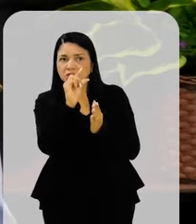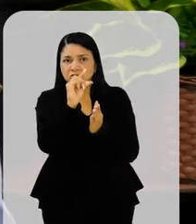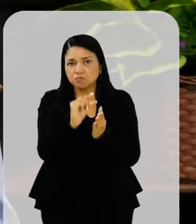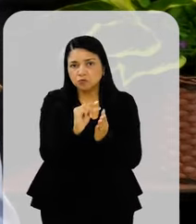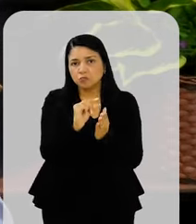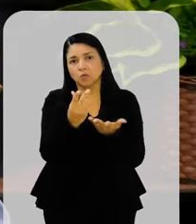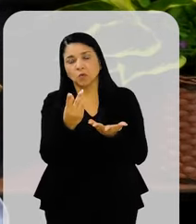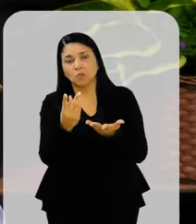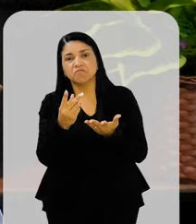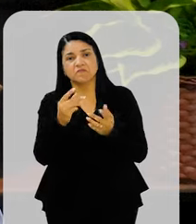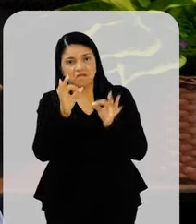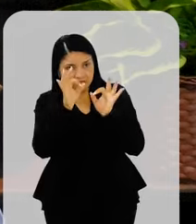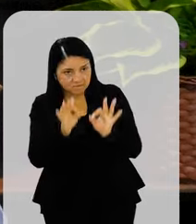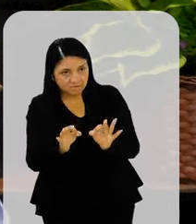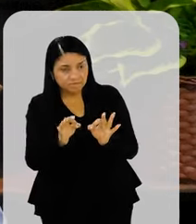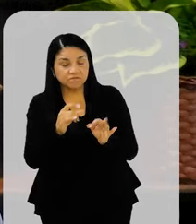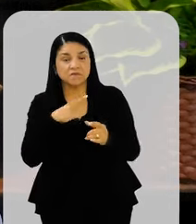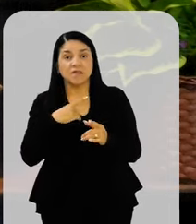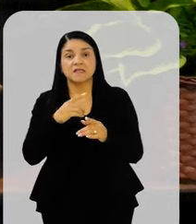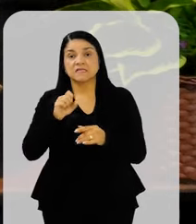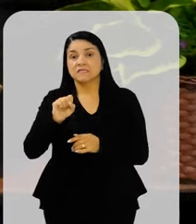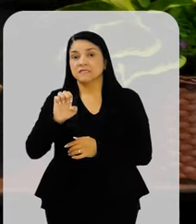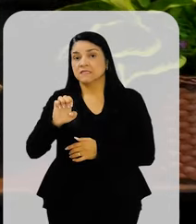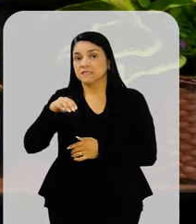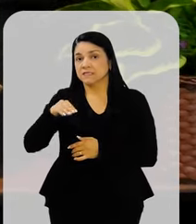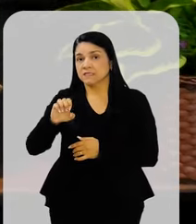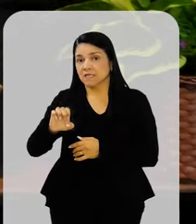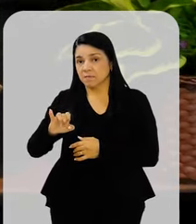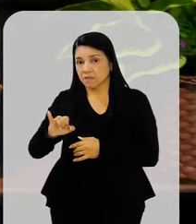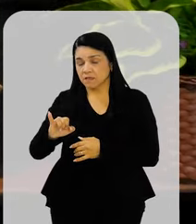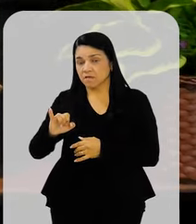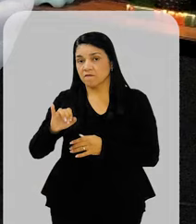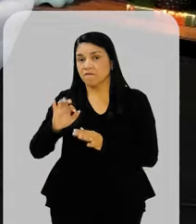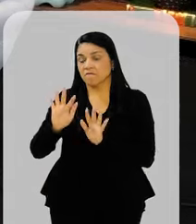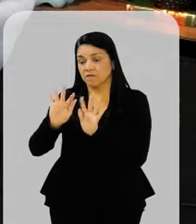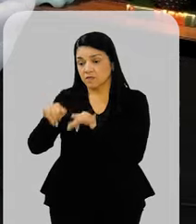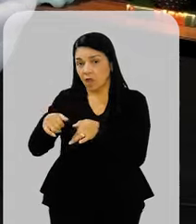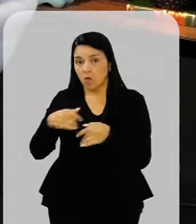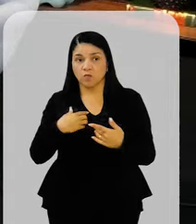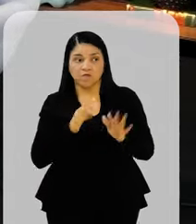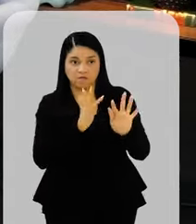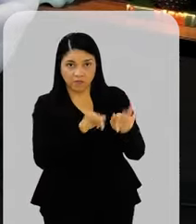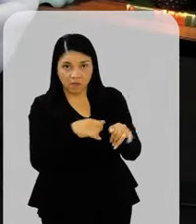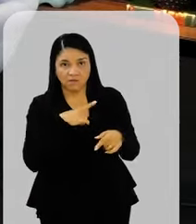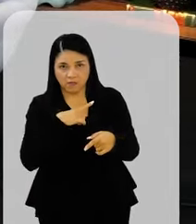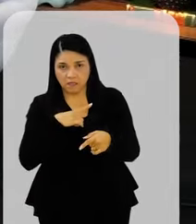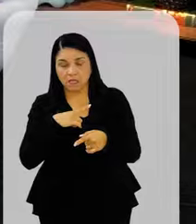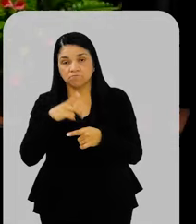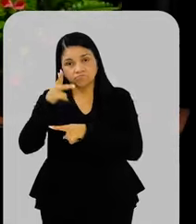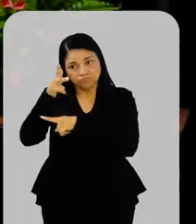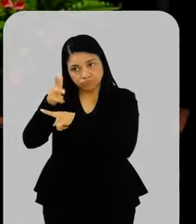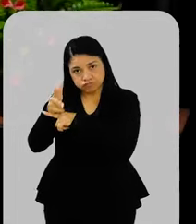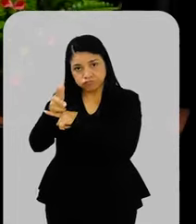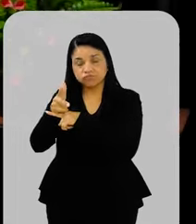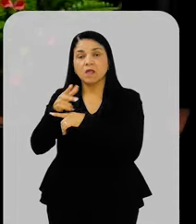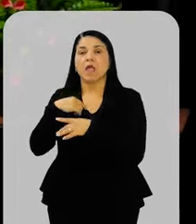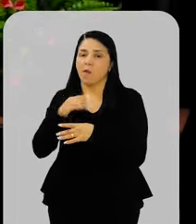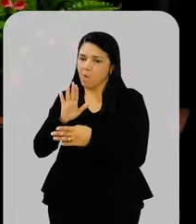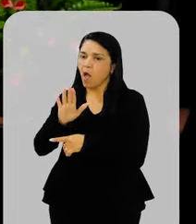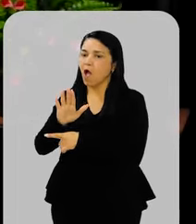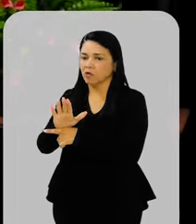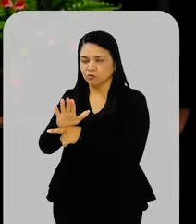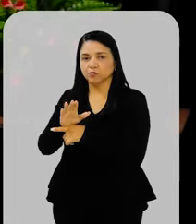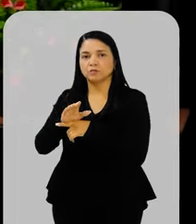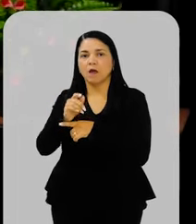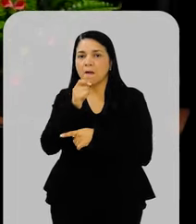Sim. Mas é isso mesmo? A gente vai ter na semifinal e final o chamado VAR, o olho eletrônico? Essa é uma importante contribuição para a arbitragem, né,